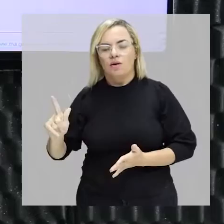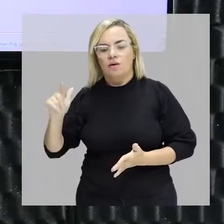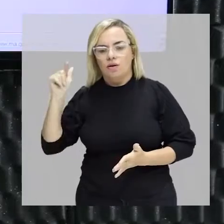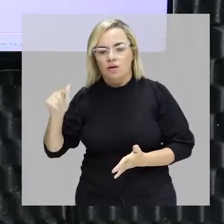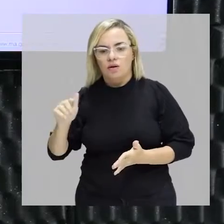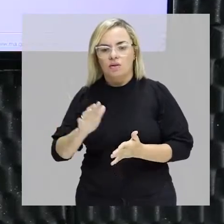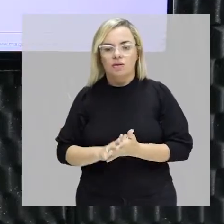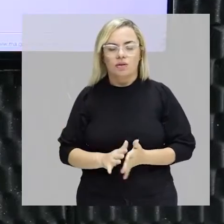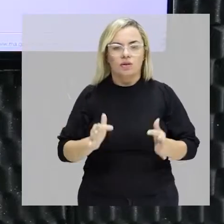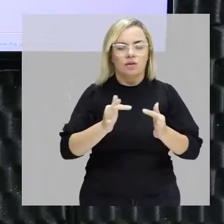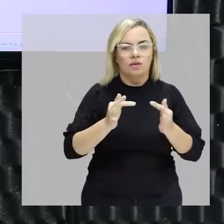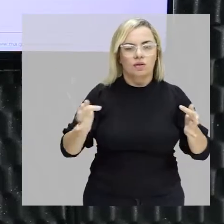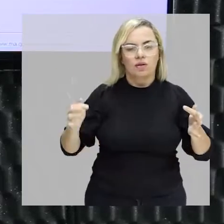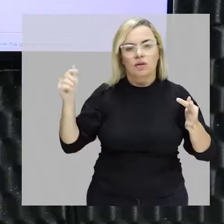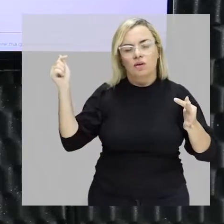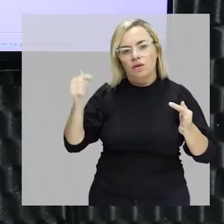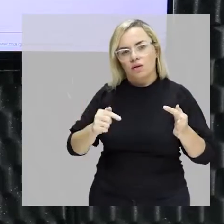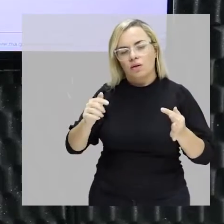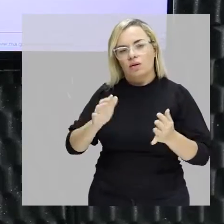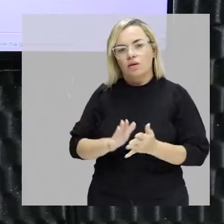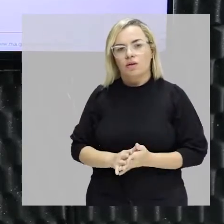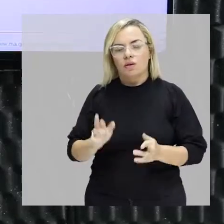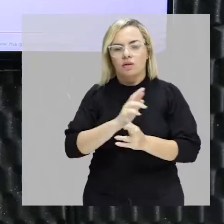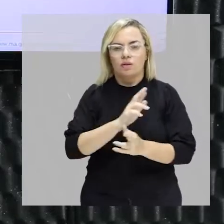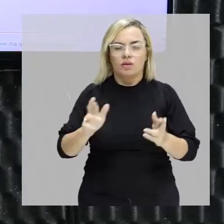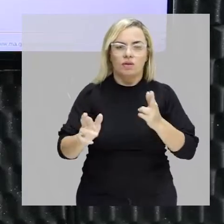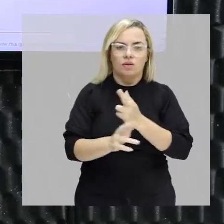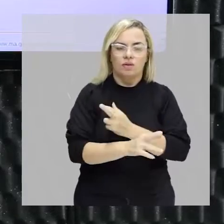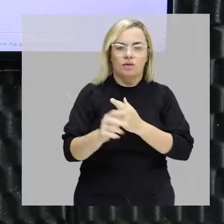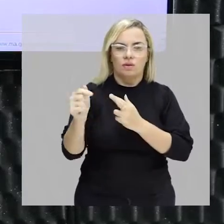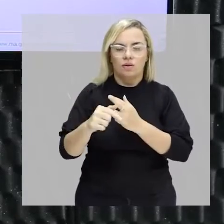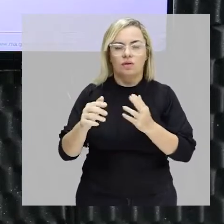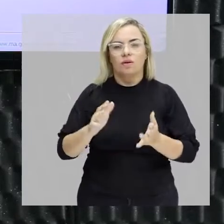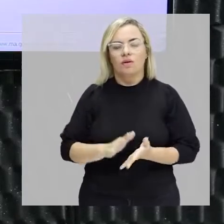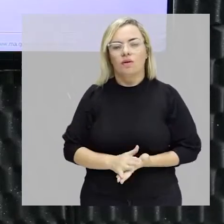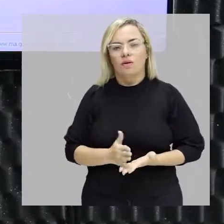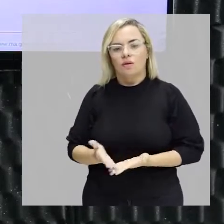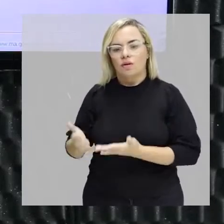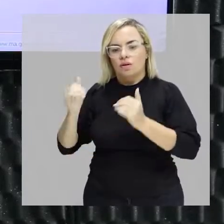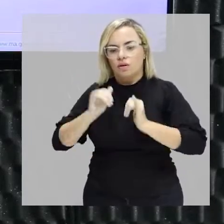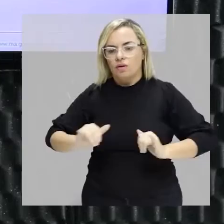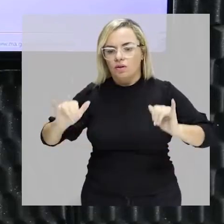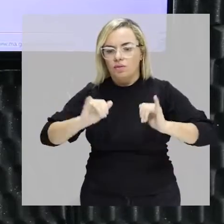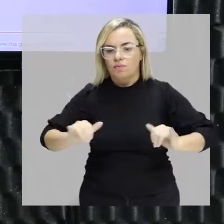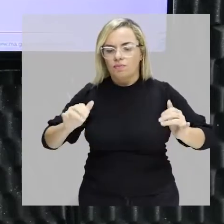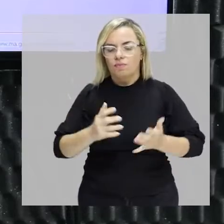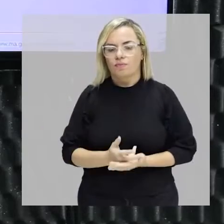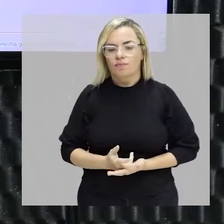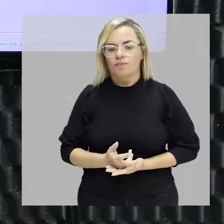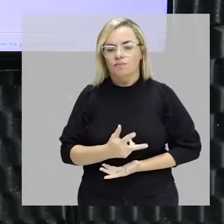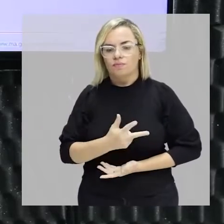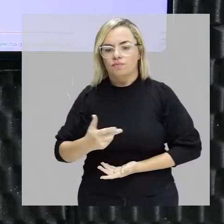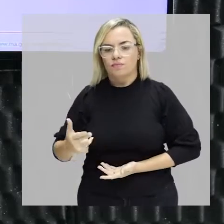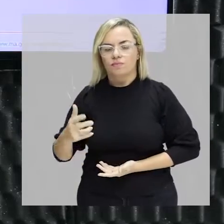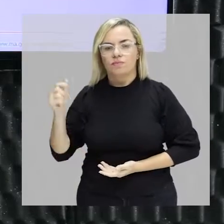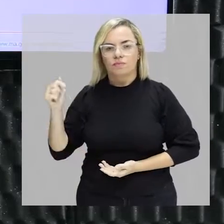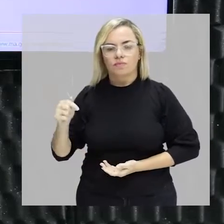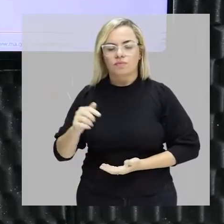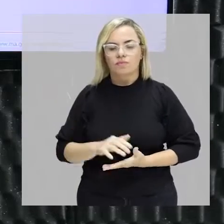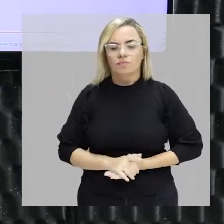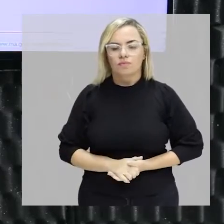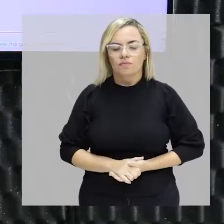aquela fórmula, aquela lei, ela relaciona justamente essas informações, tá? Então, eu vou igualar. Olha como ficou.